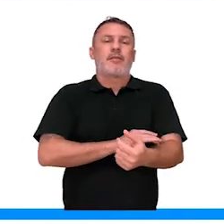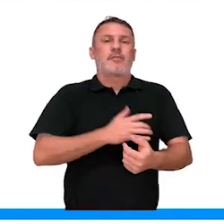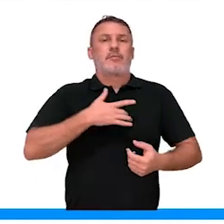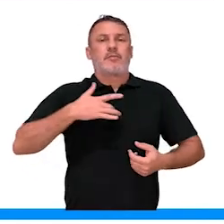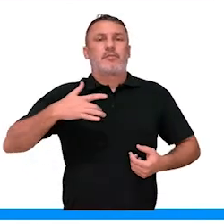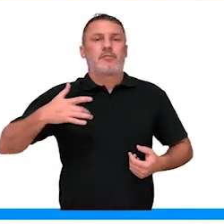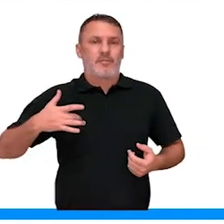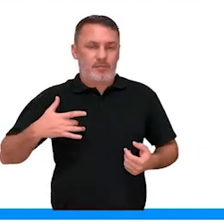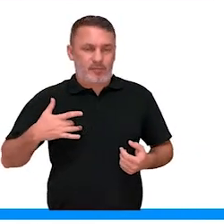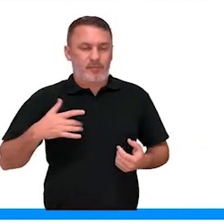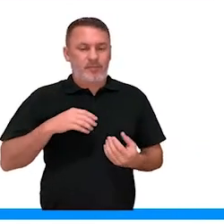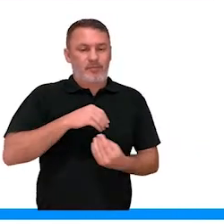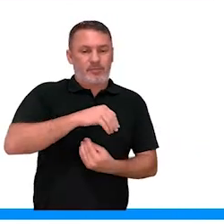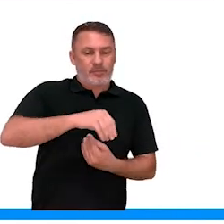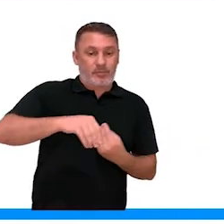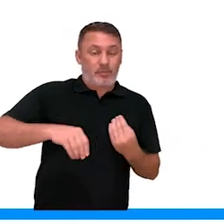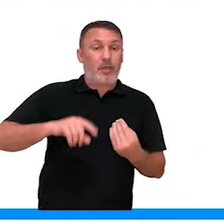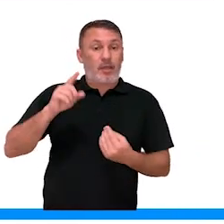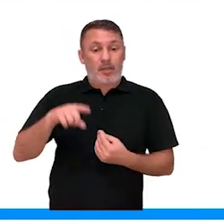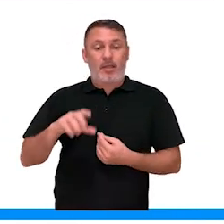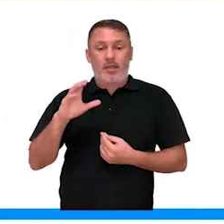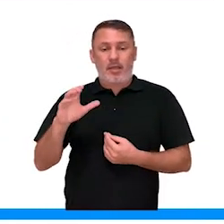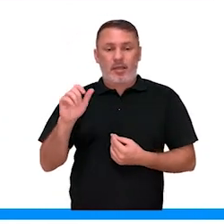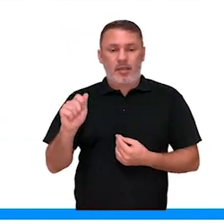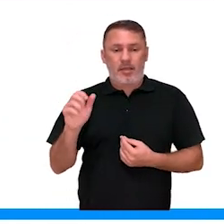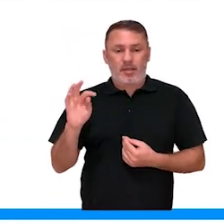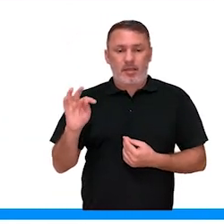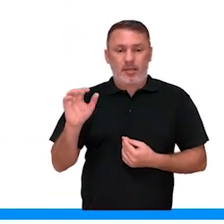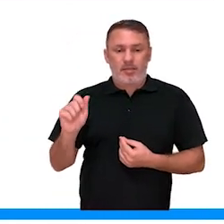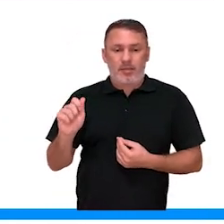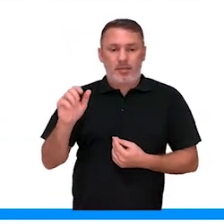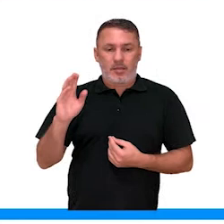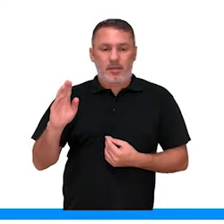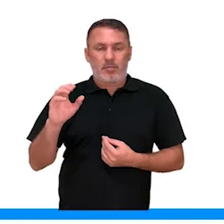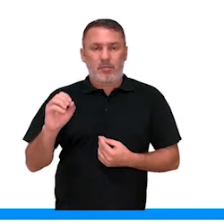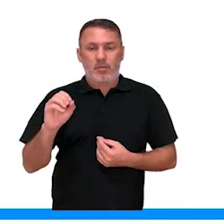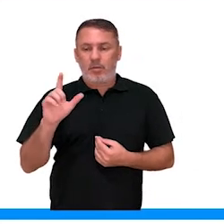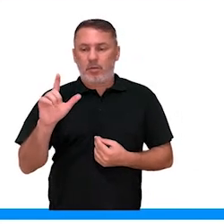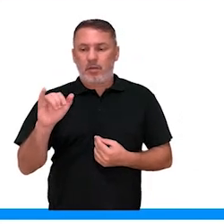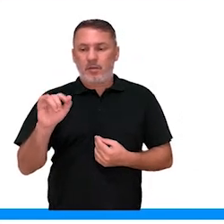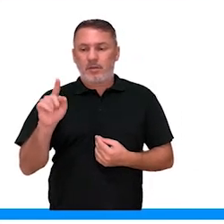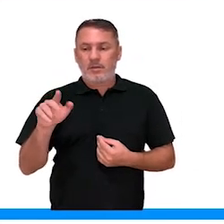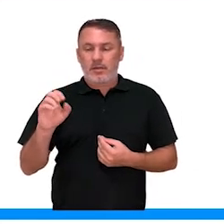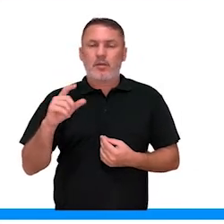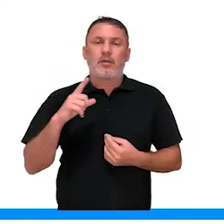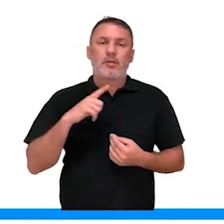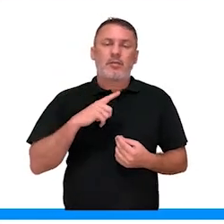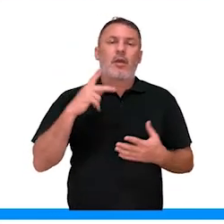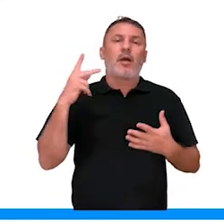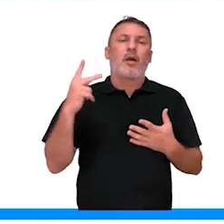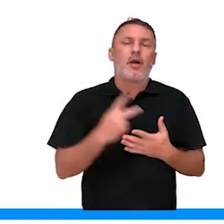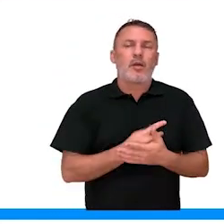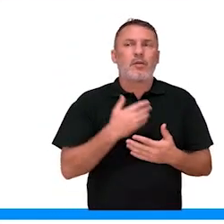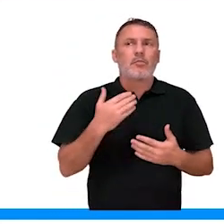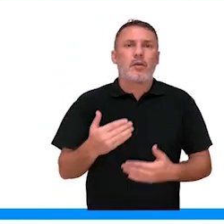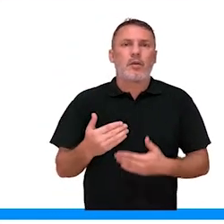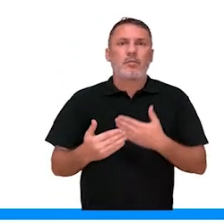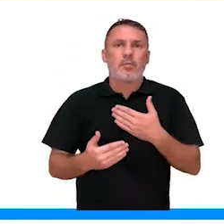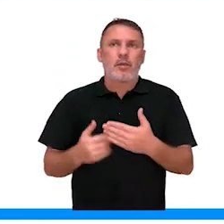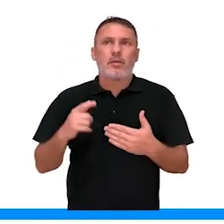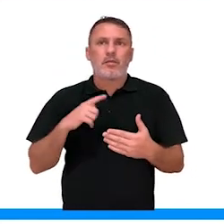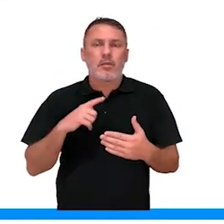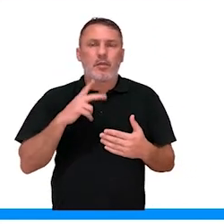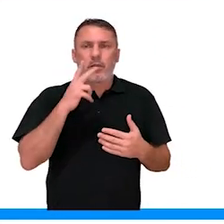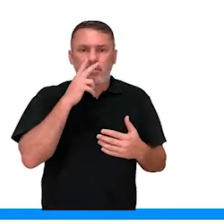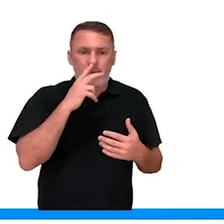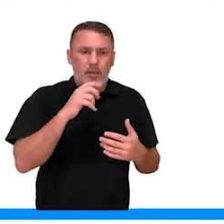sanguínea. Então, ele vai ser catabolizado. E à medida que isso vai acontecendo, que ele vai sendo